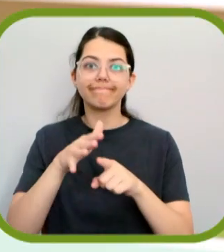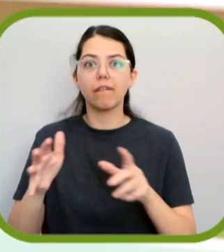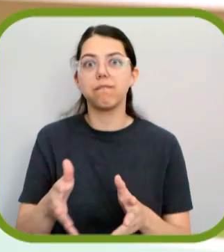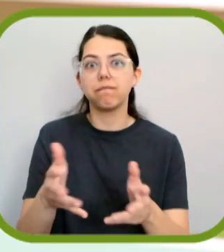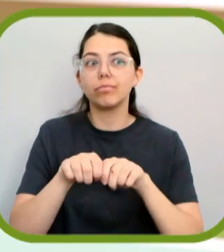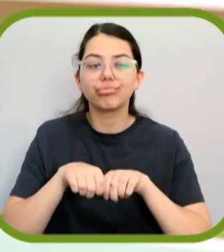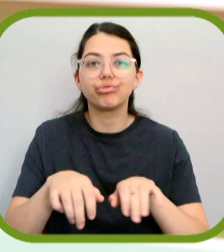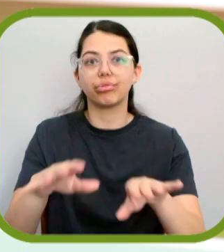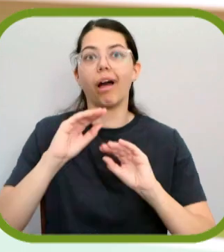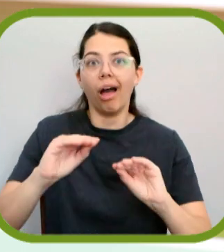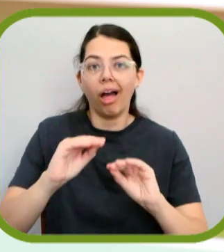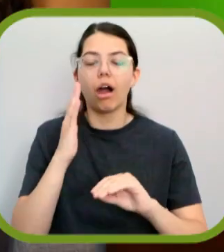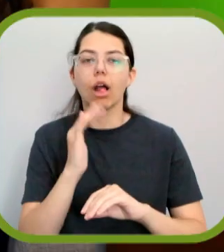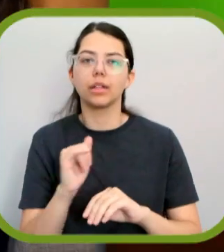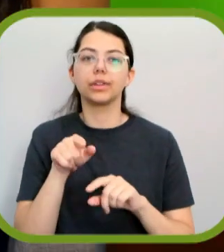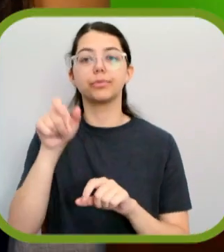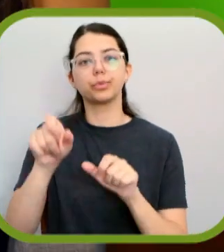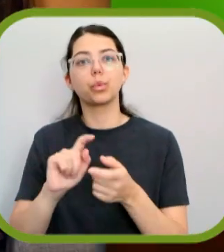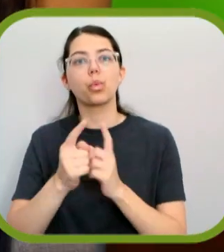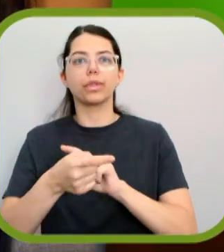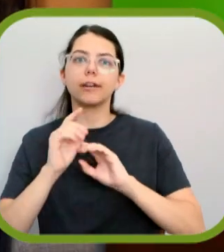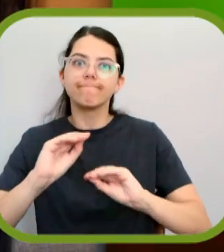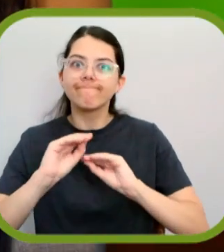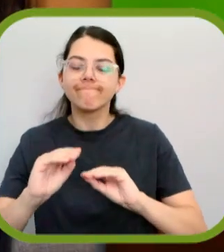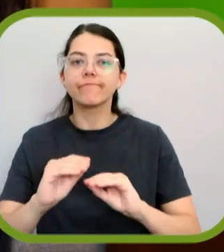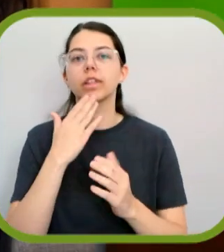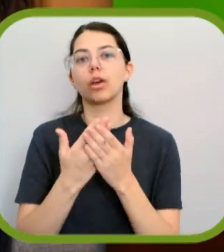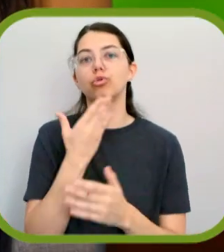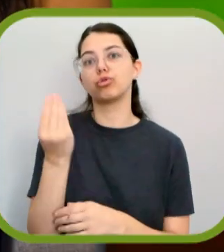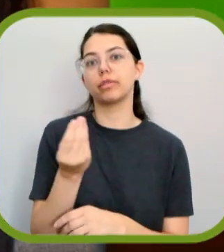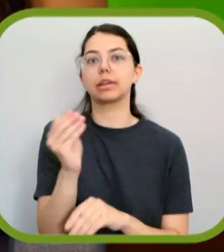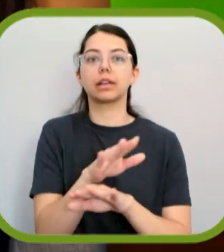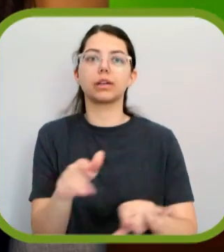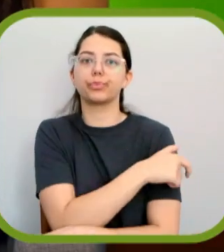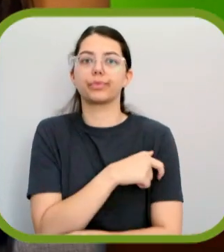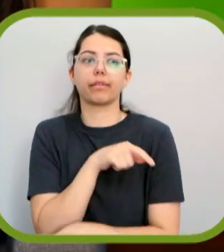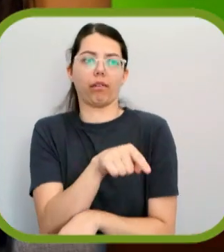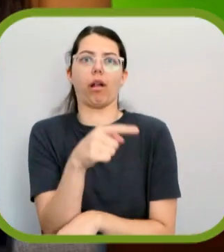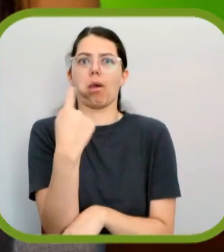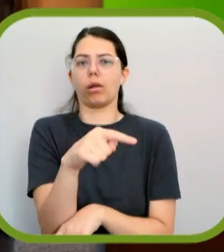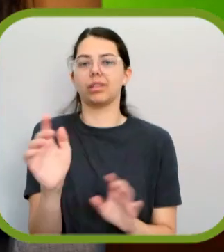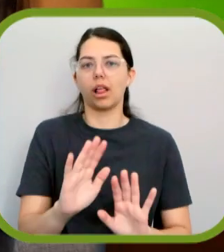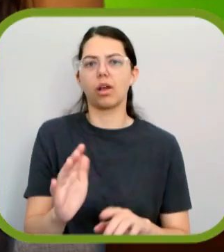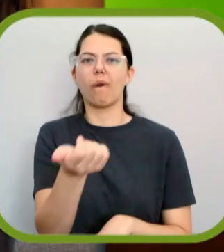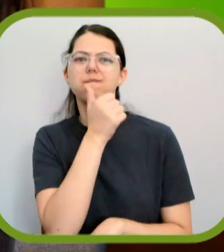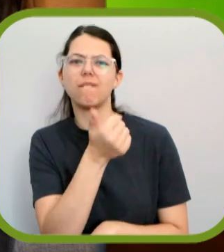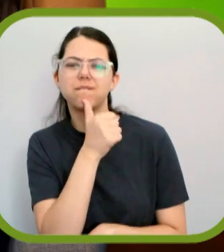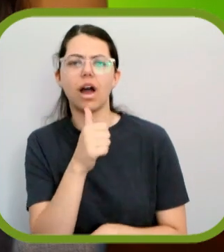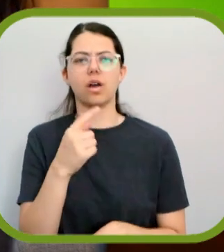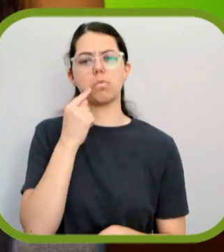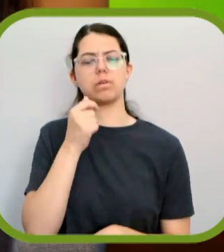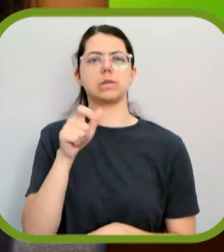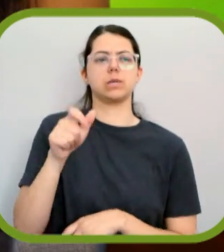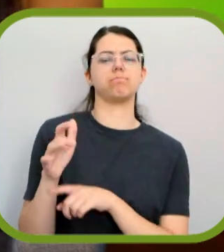desmistifiquem tudo o que esses influencers tentam propagar e ensinar, para que estes jovens e estas crianças não tenham só esta